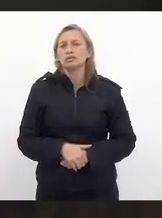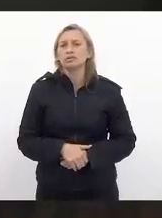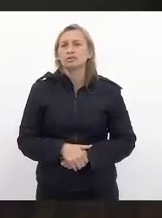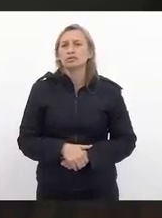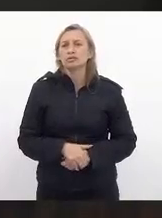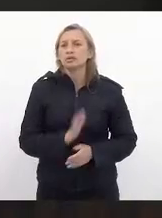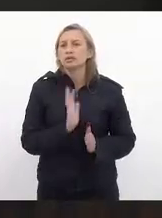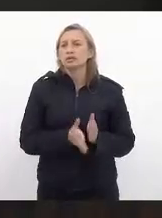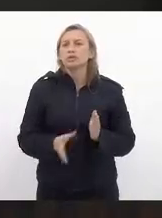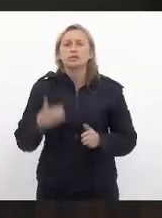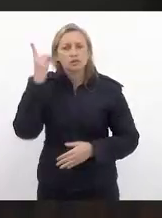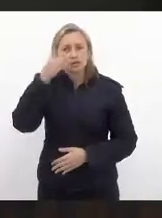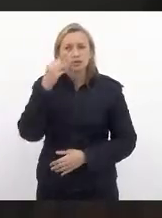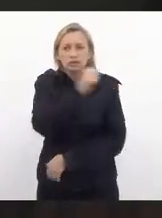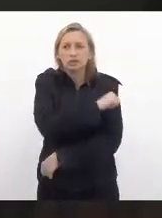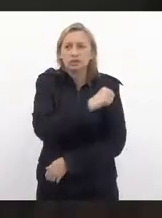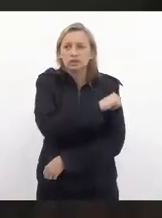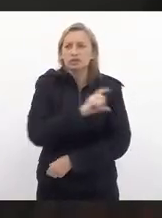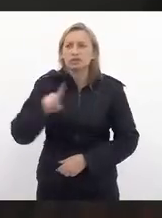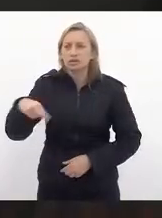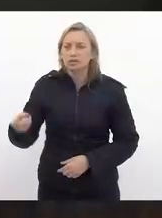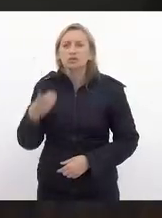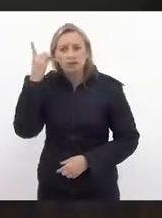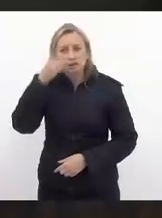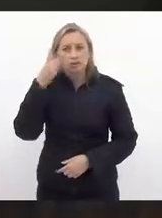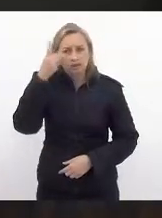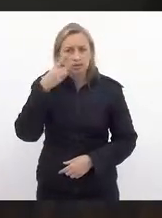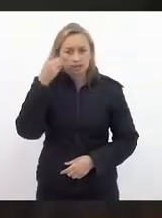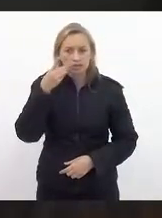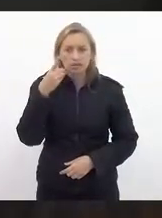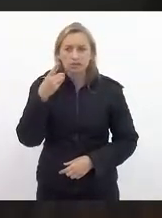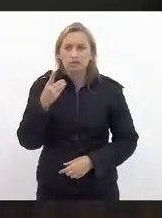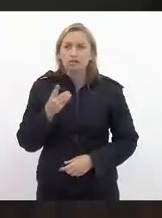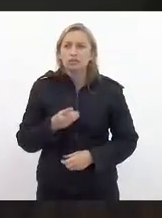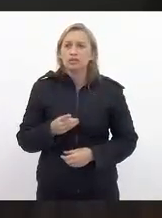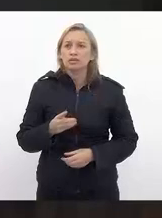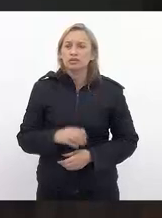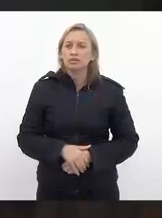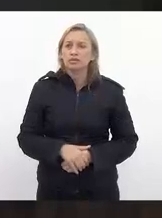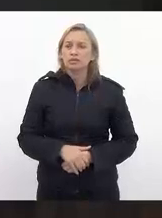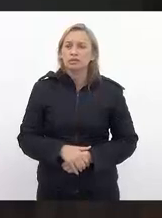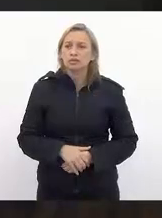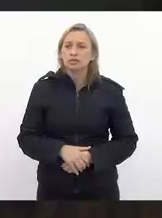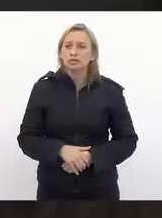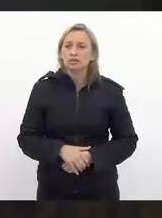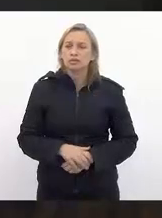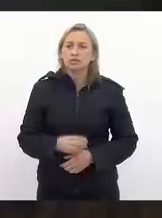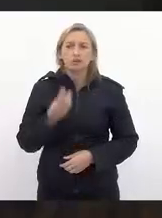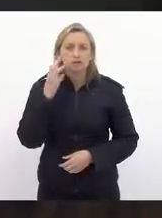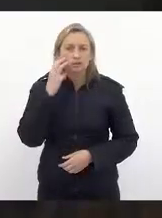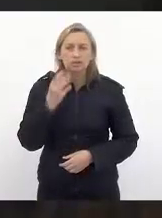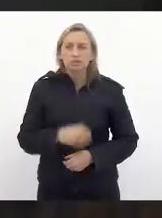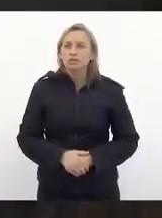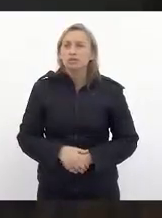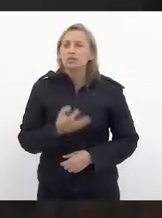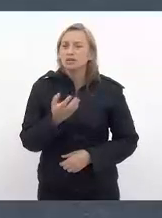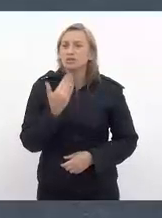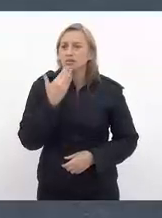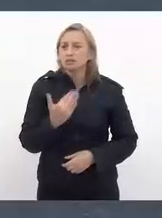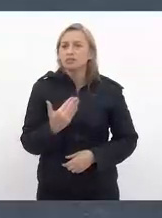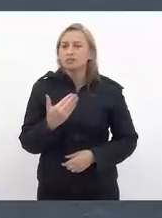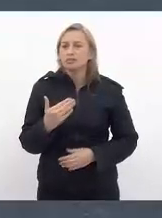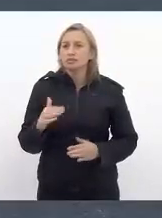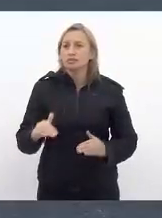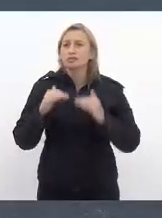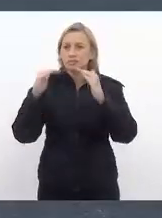pela ordem deputado federal Jane logo em seguida a declaração de voto do deputado Beto Carreiro